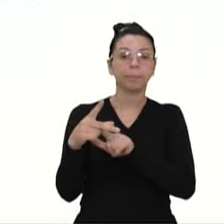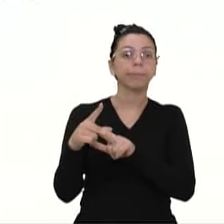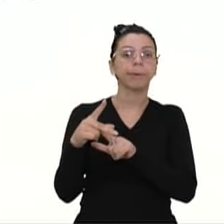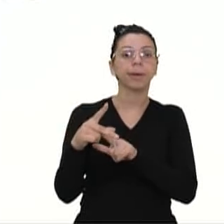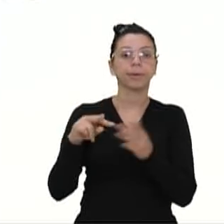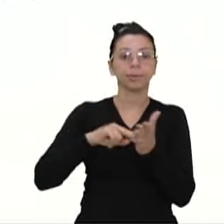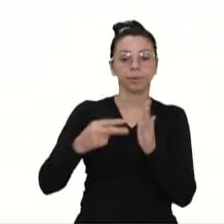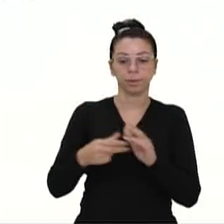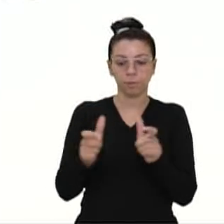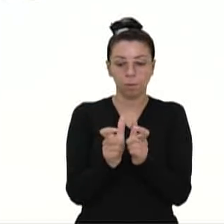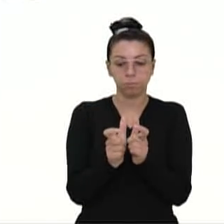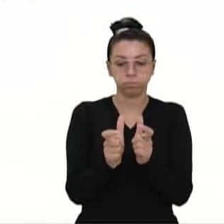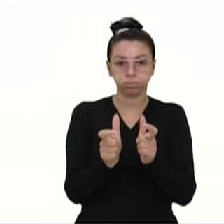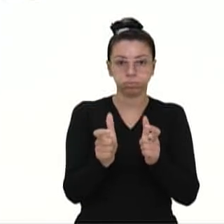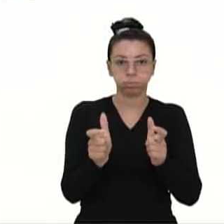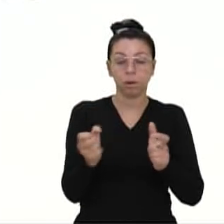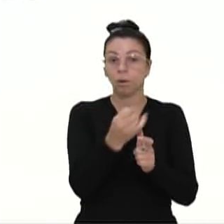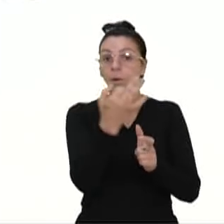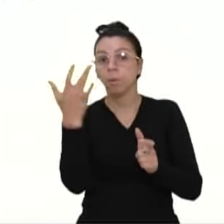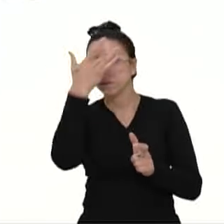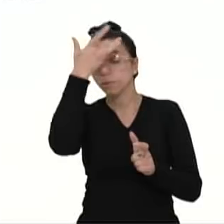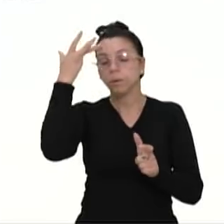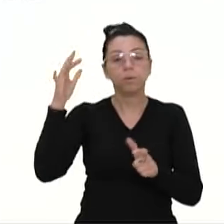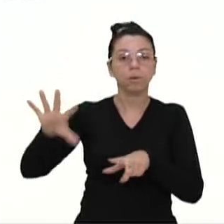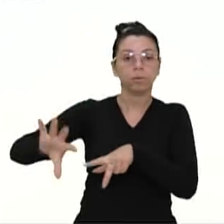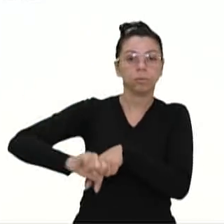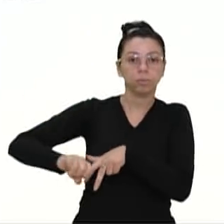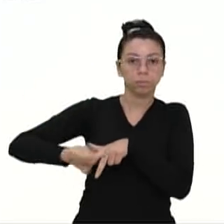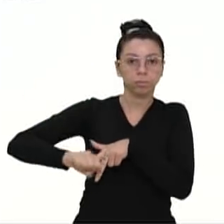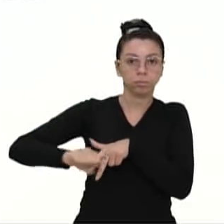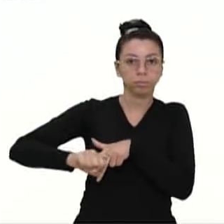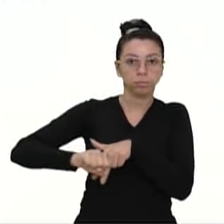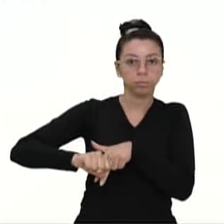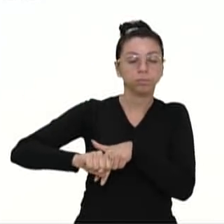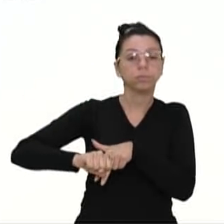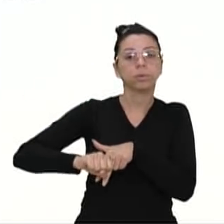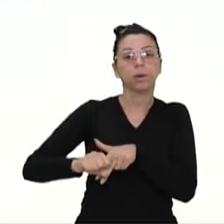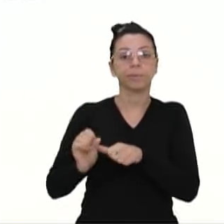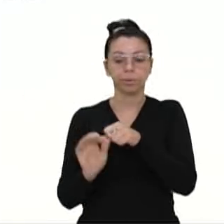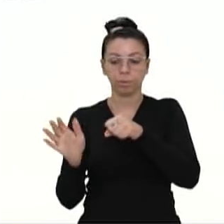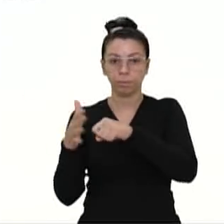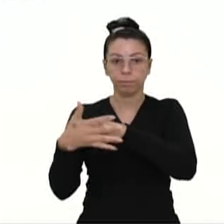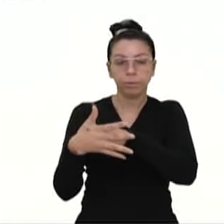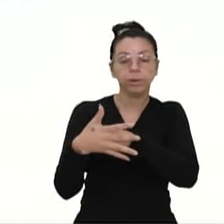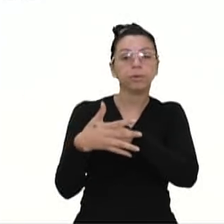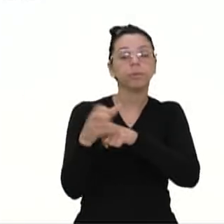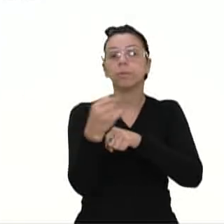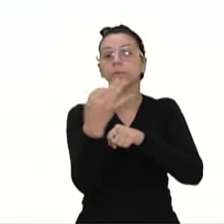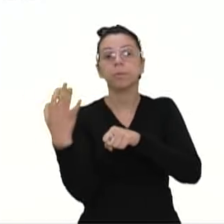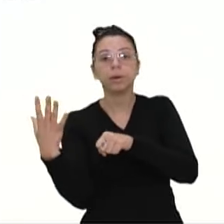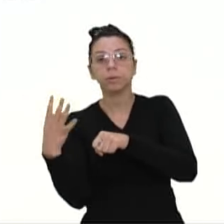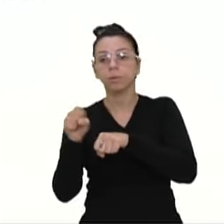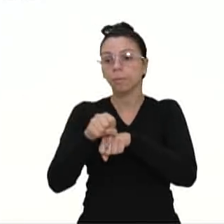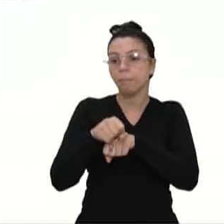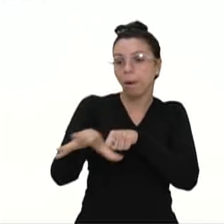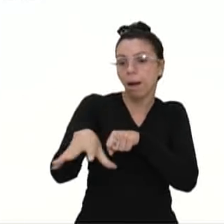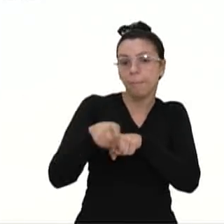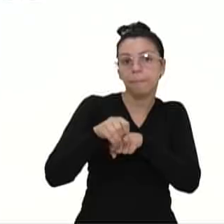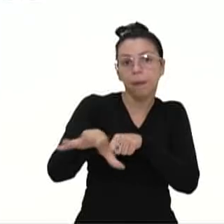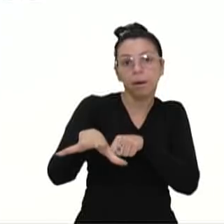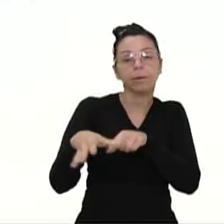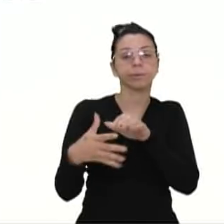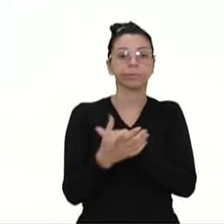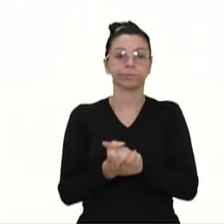crescimento, quantas outras pessoas a pessoa que está com o vírus, né? Quantas outras pessoas essa pessoa